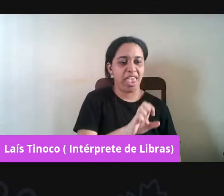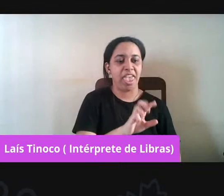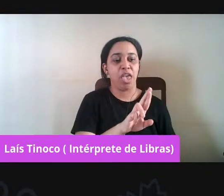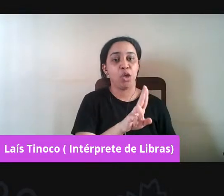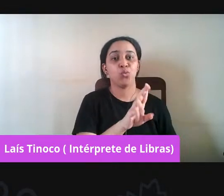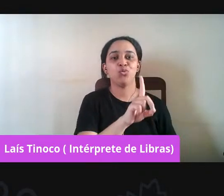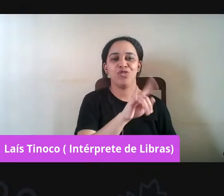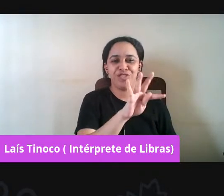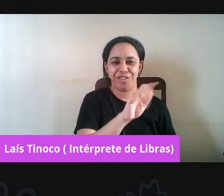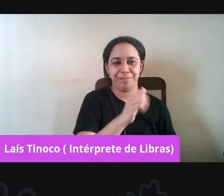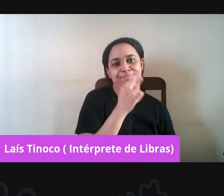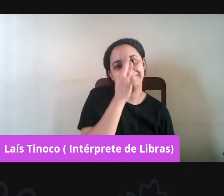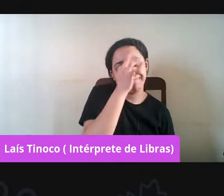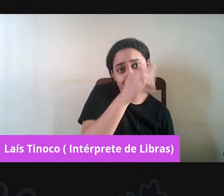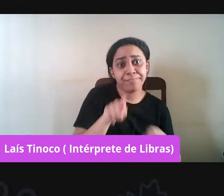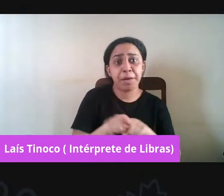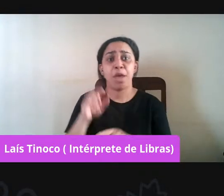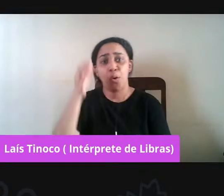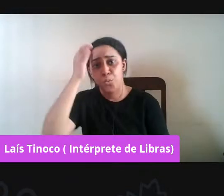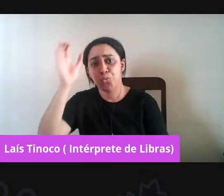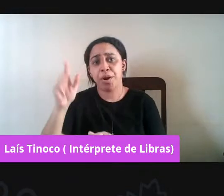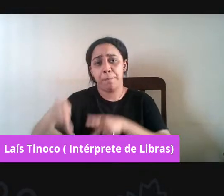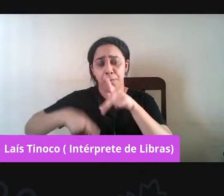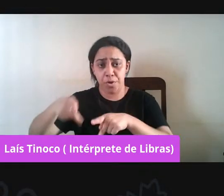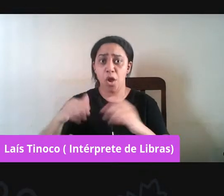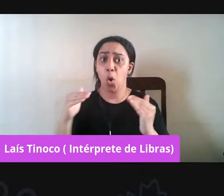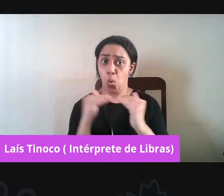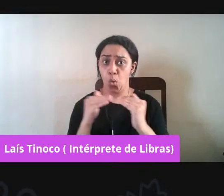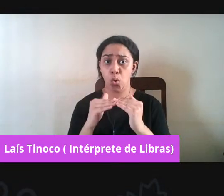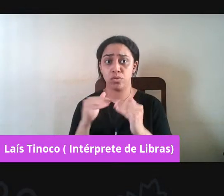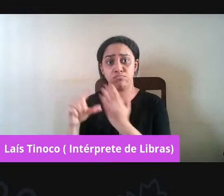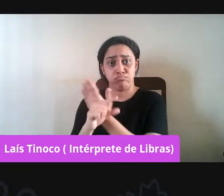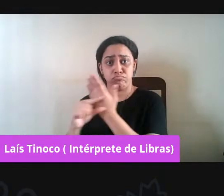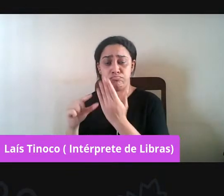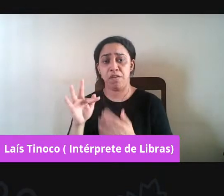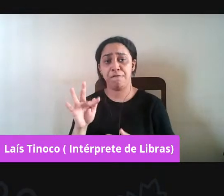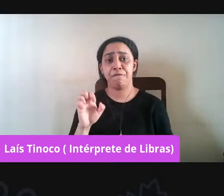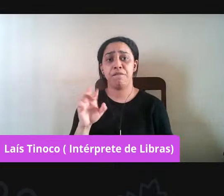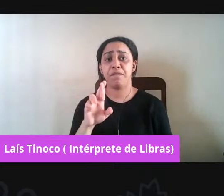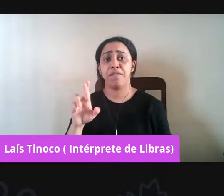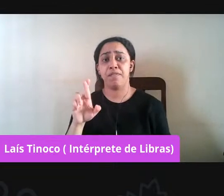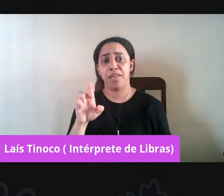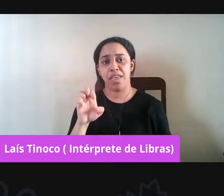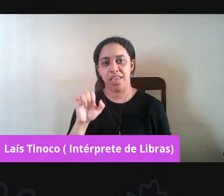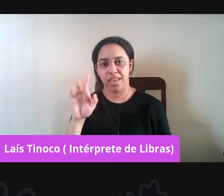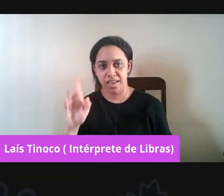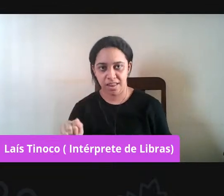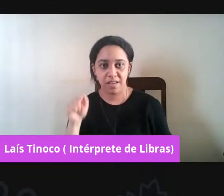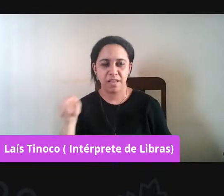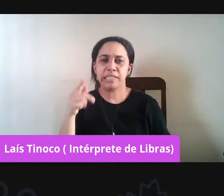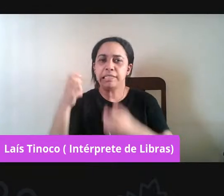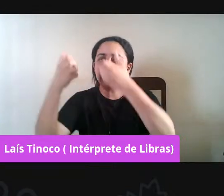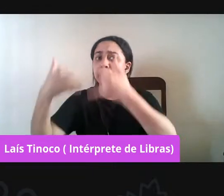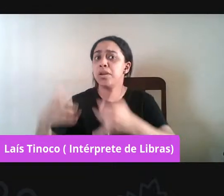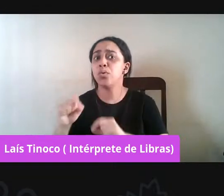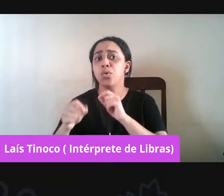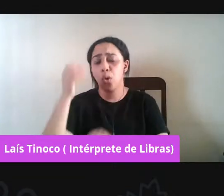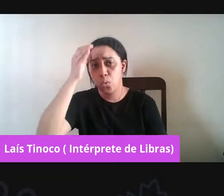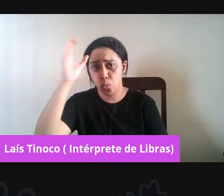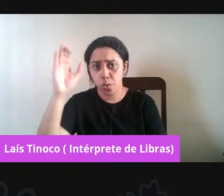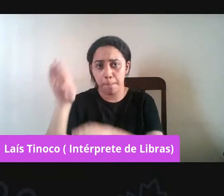popular, porém concordamos com Ferreira, que não faz essa distinção quando diz cultura é o complexo de padrões